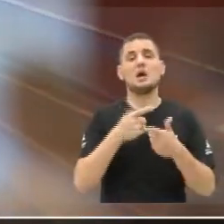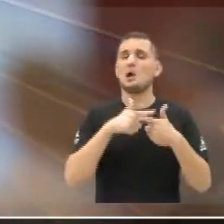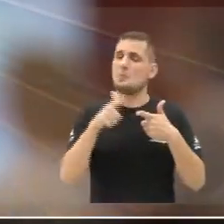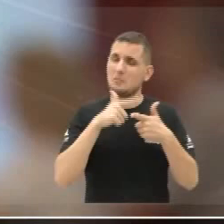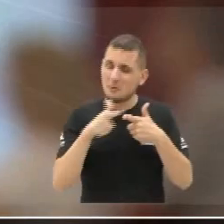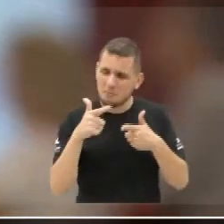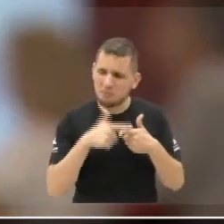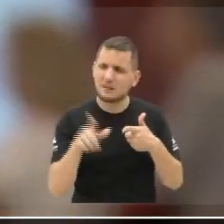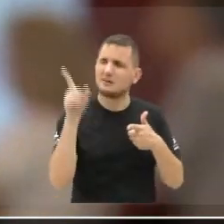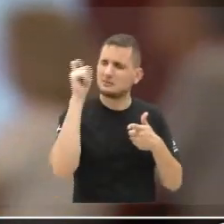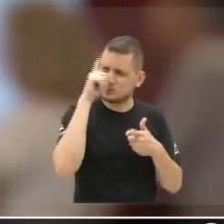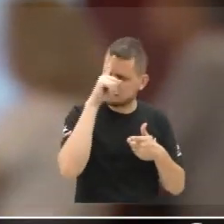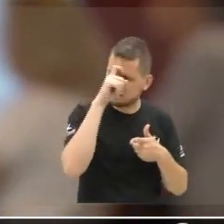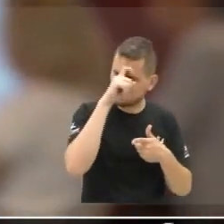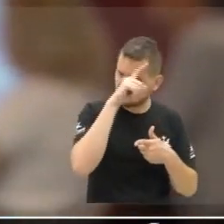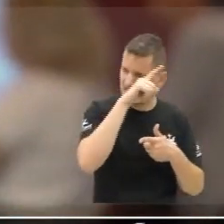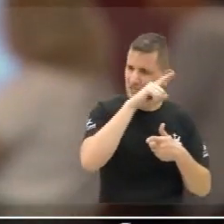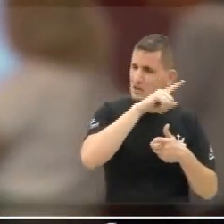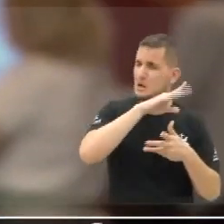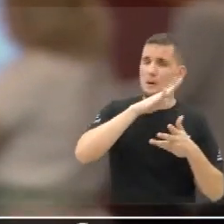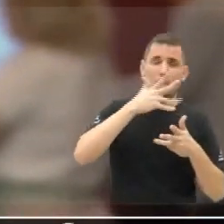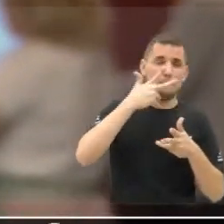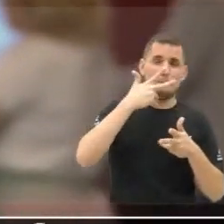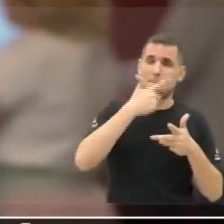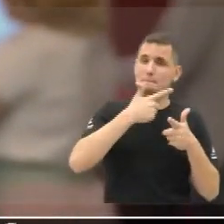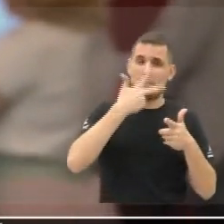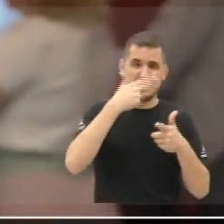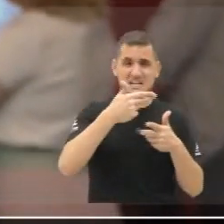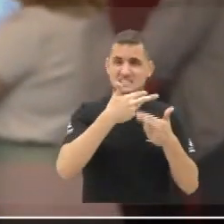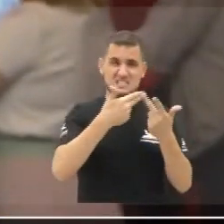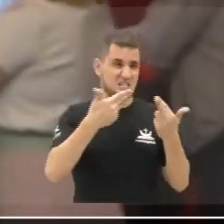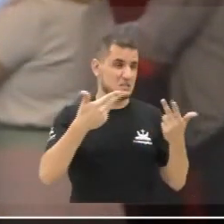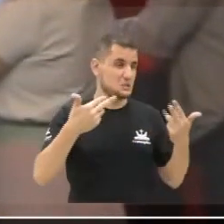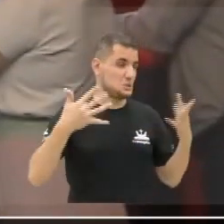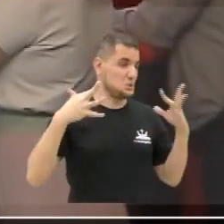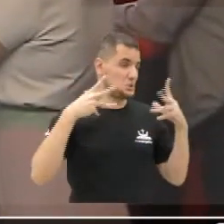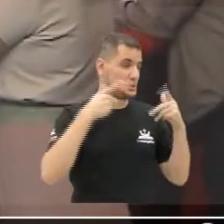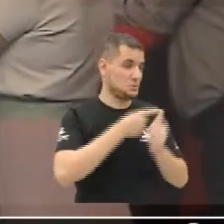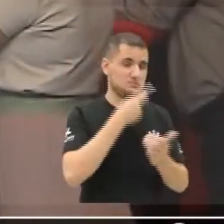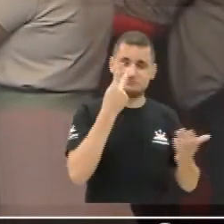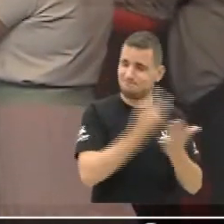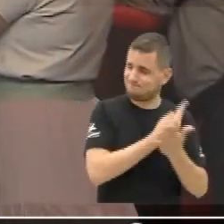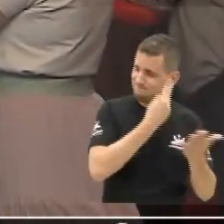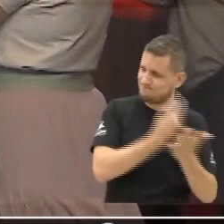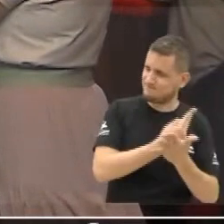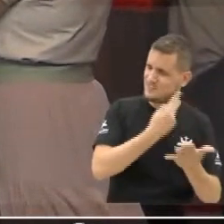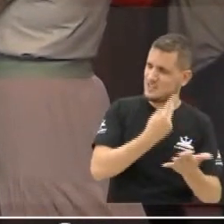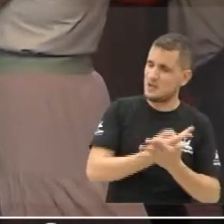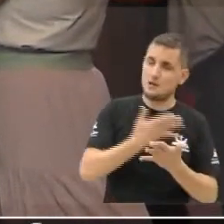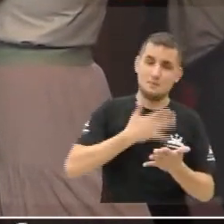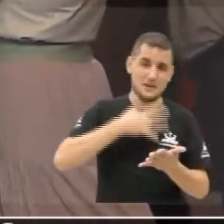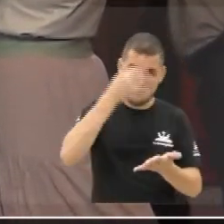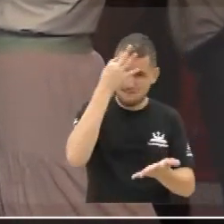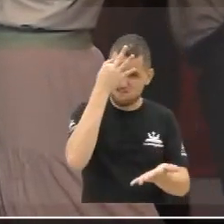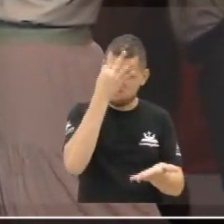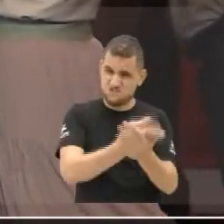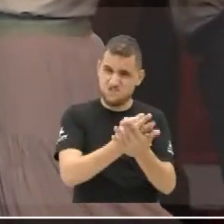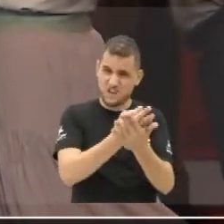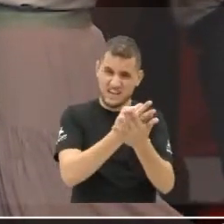alto mar e as ondas vêm me agitar, minha fé começa